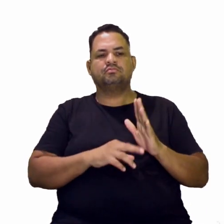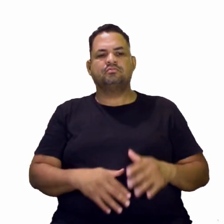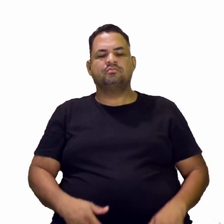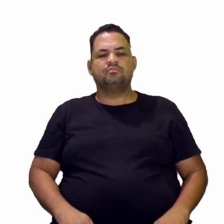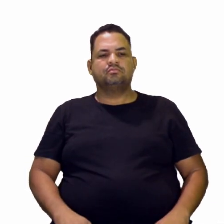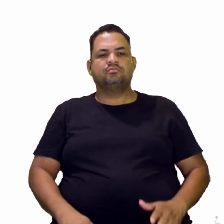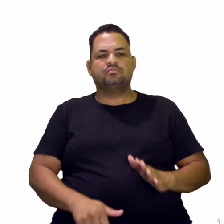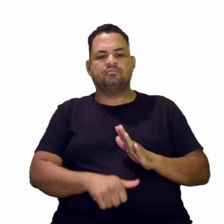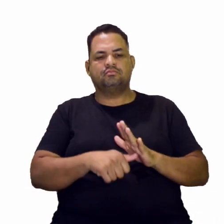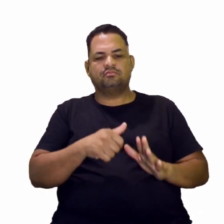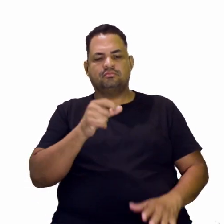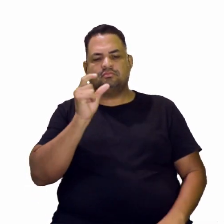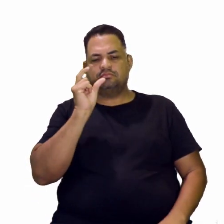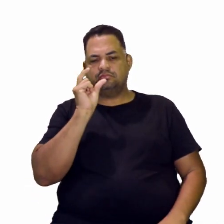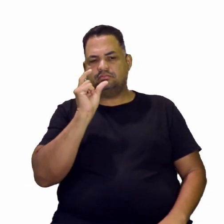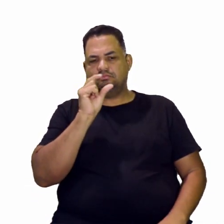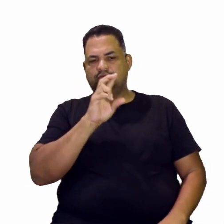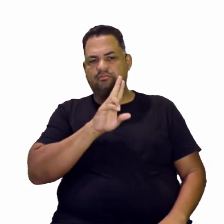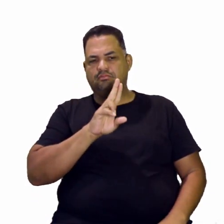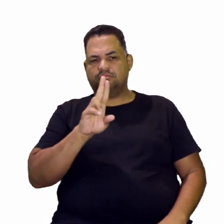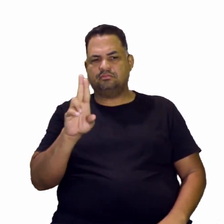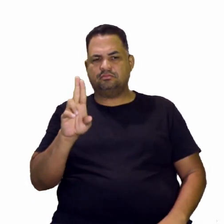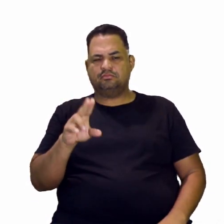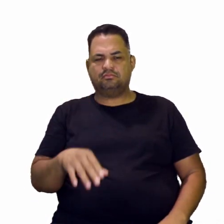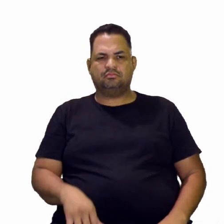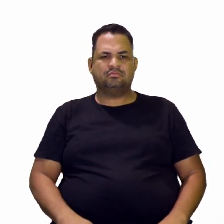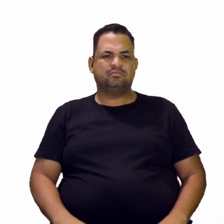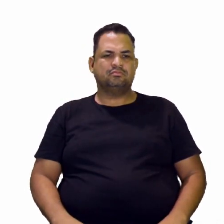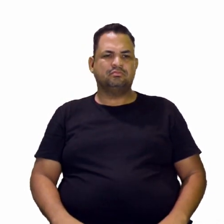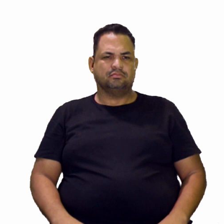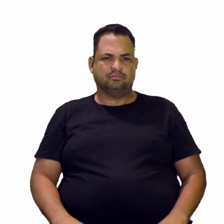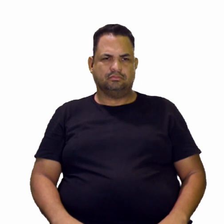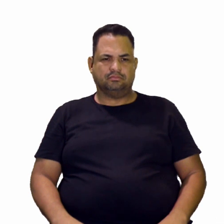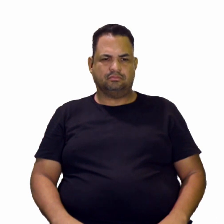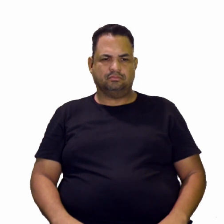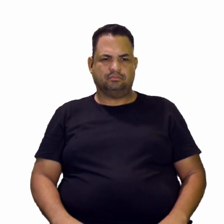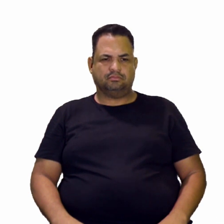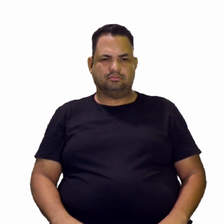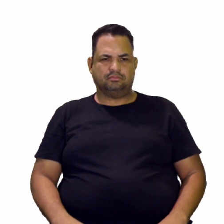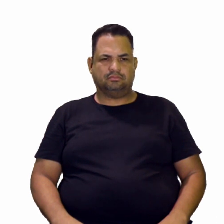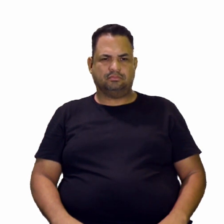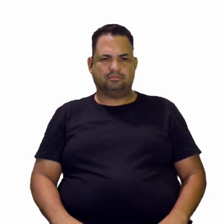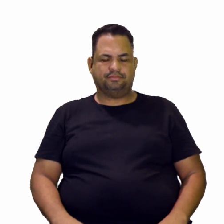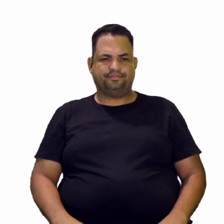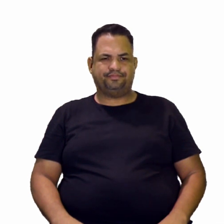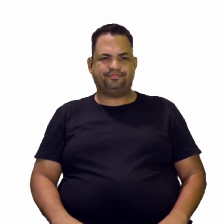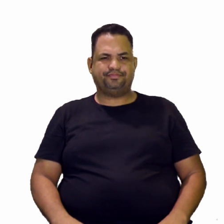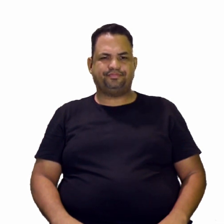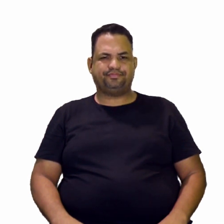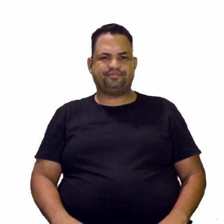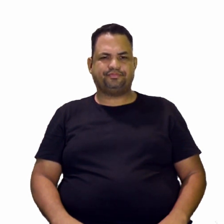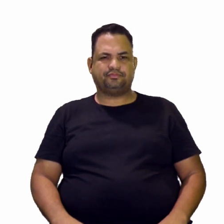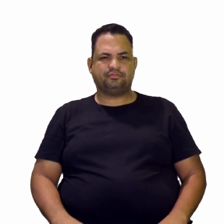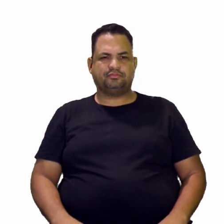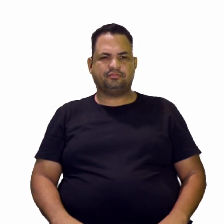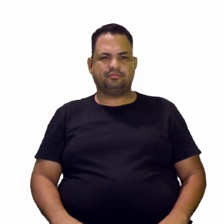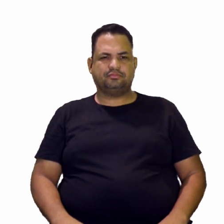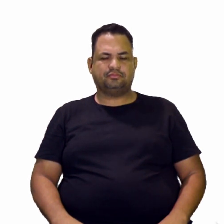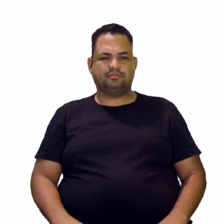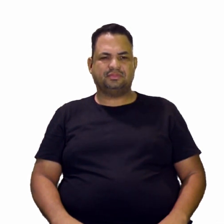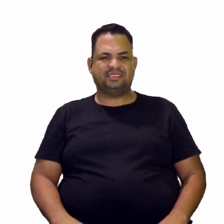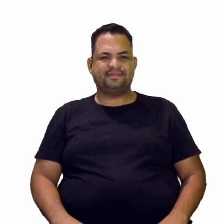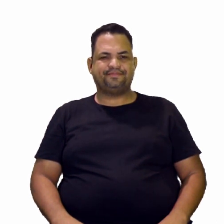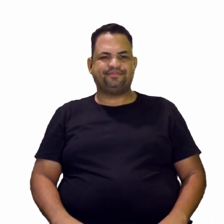Sempre o primeiro nome, eu vou usar aqui qualquer palavra daqui, tá? Do exercício já como